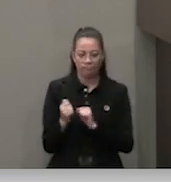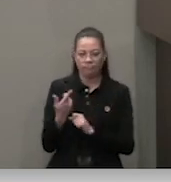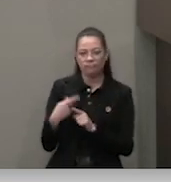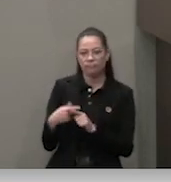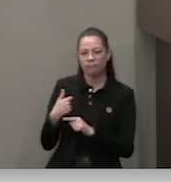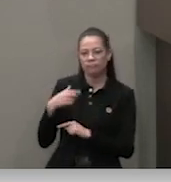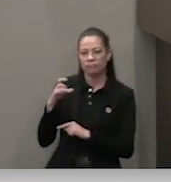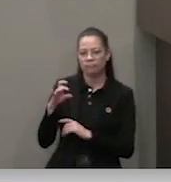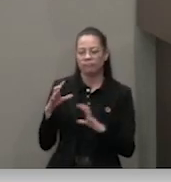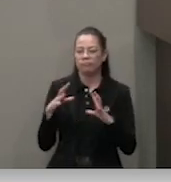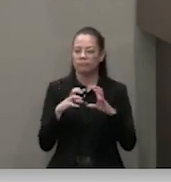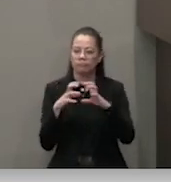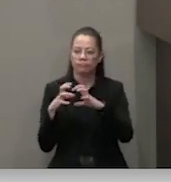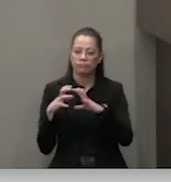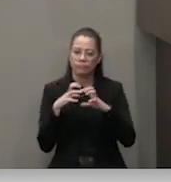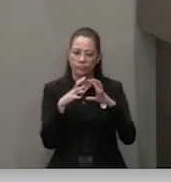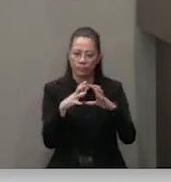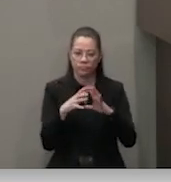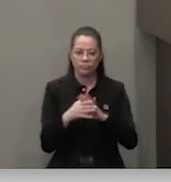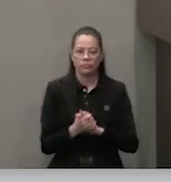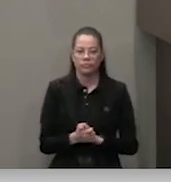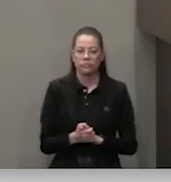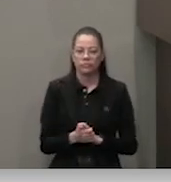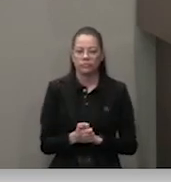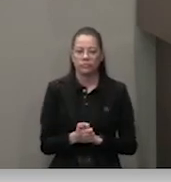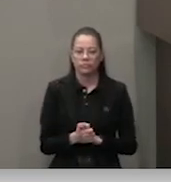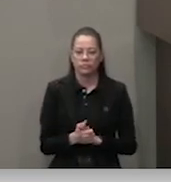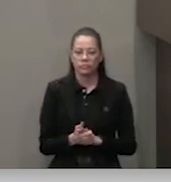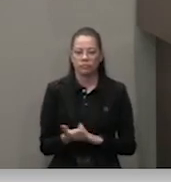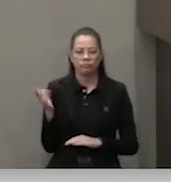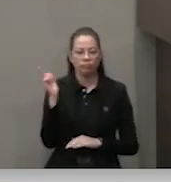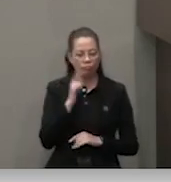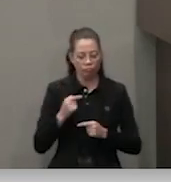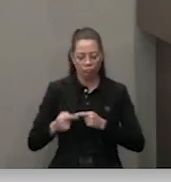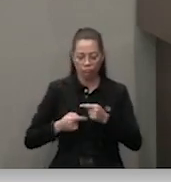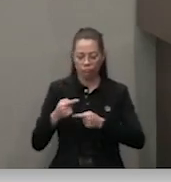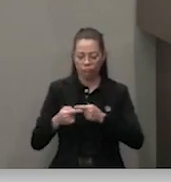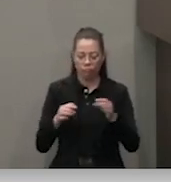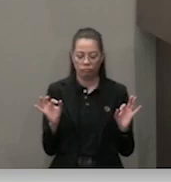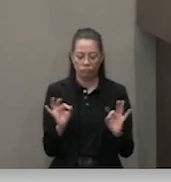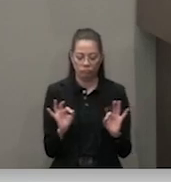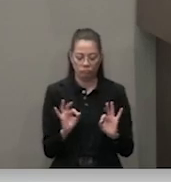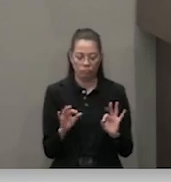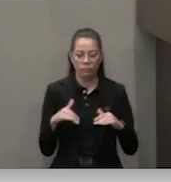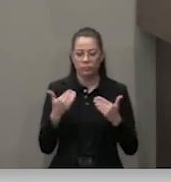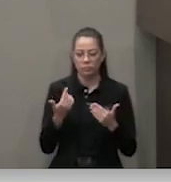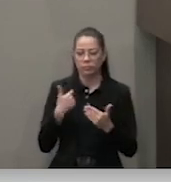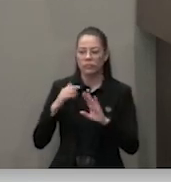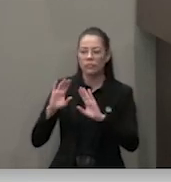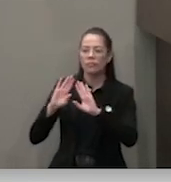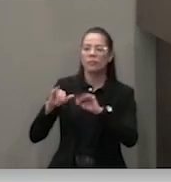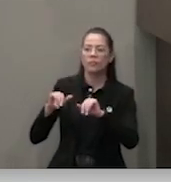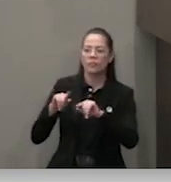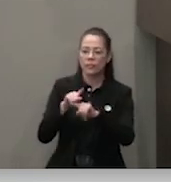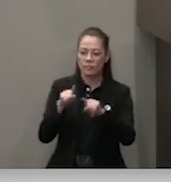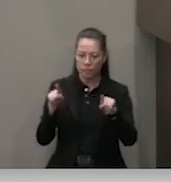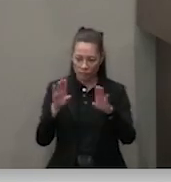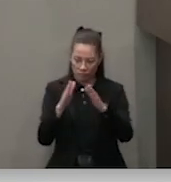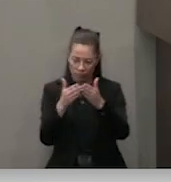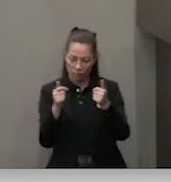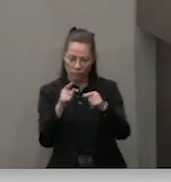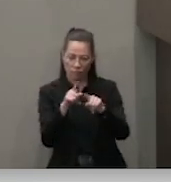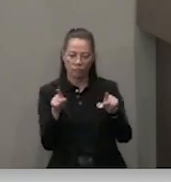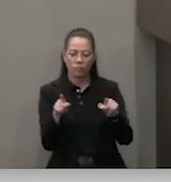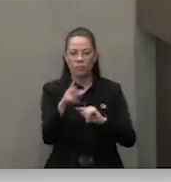só briga que daí não avança em nada então vou fazer um pedido aqui pro nosso porir